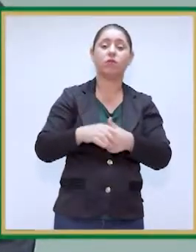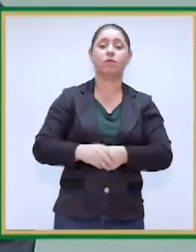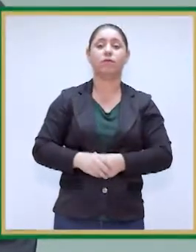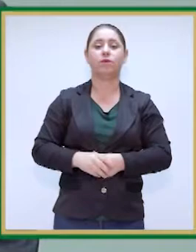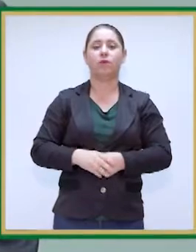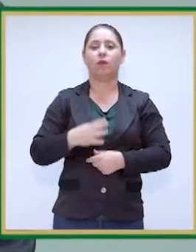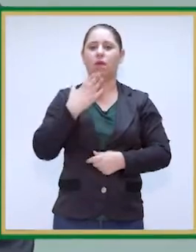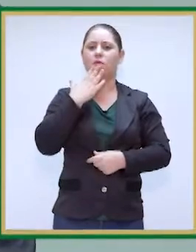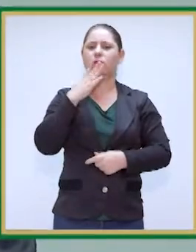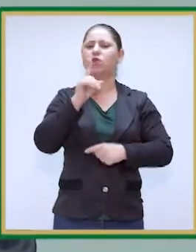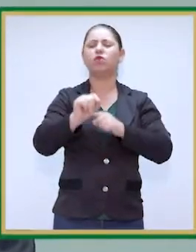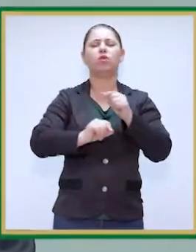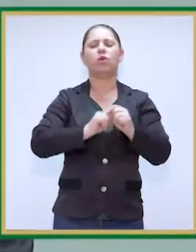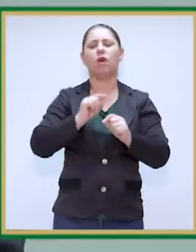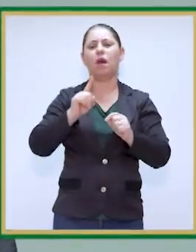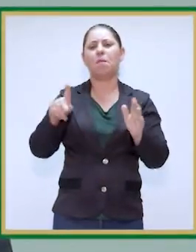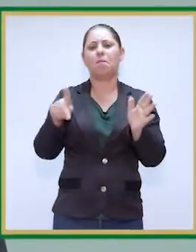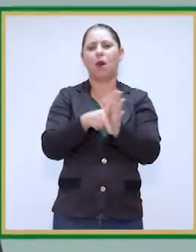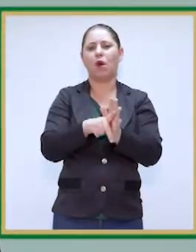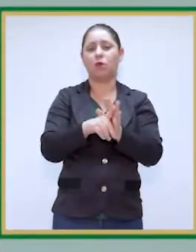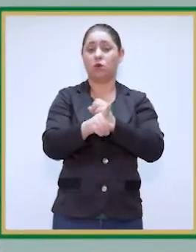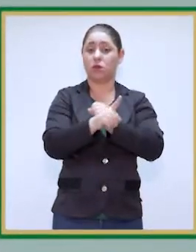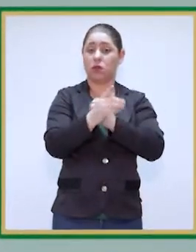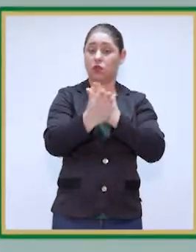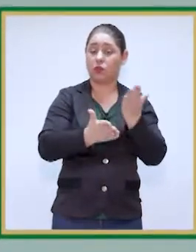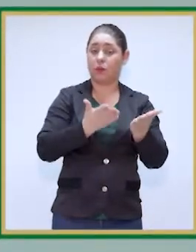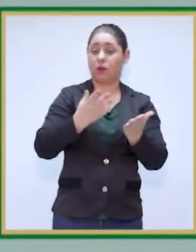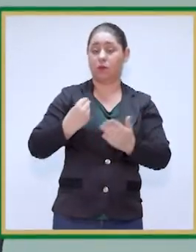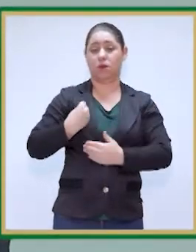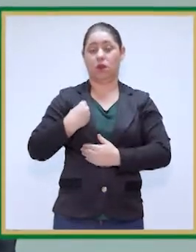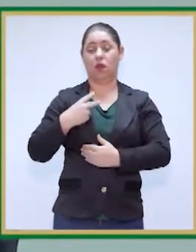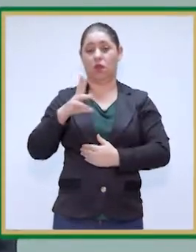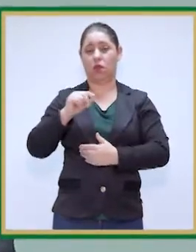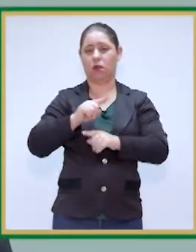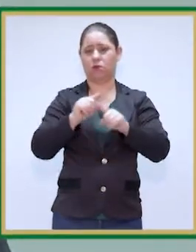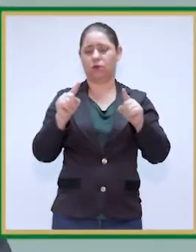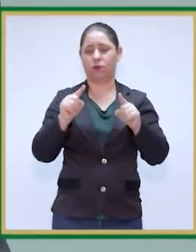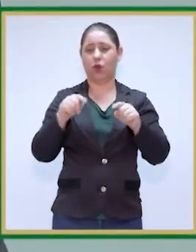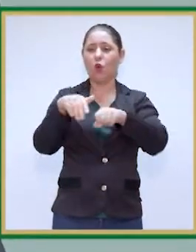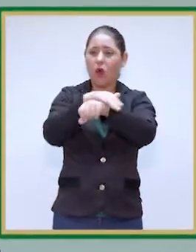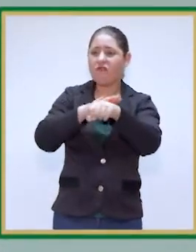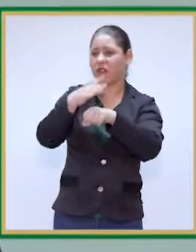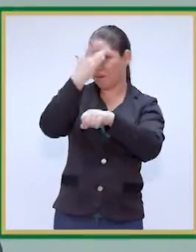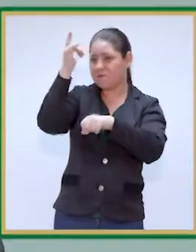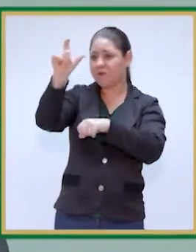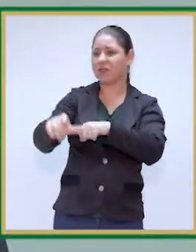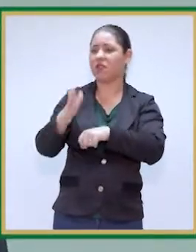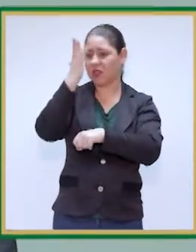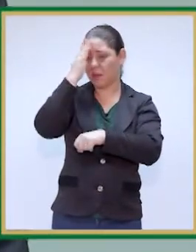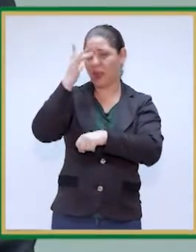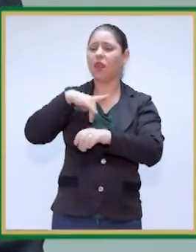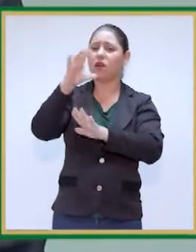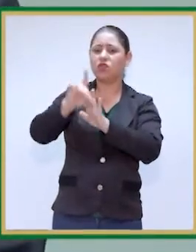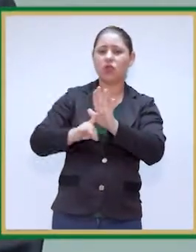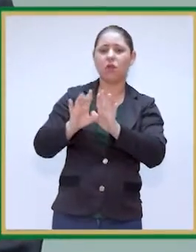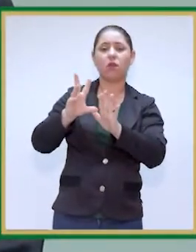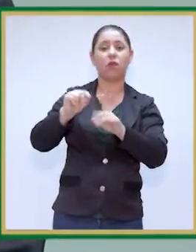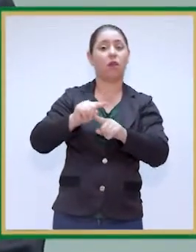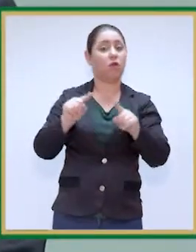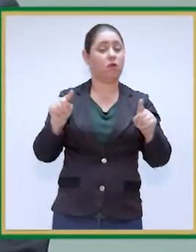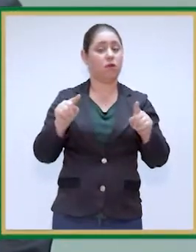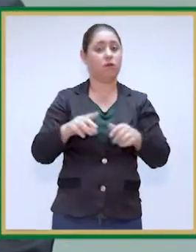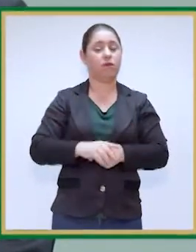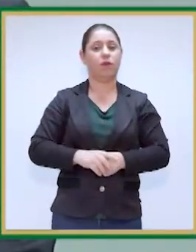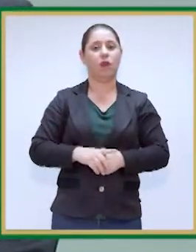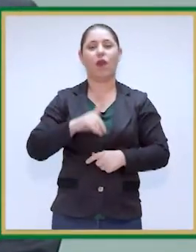Então, esses pedidos não dependem do atendimento presencial. Eu não preciso conversar com a pessoa para saber que ela já tem um direito.